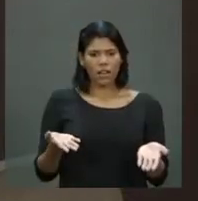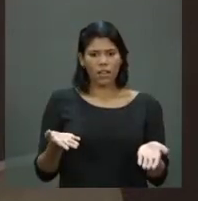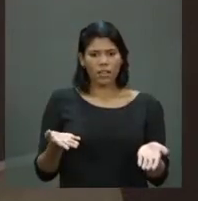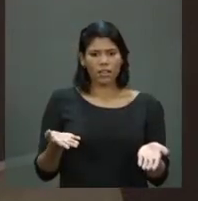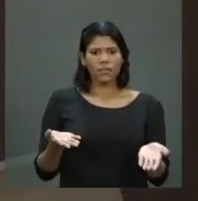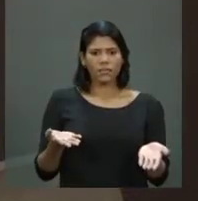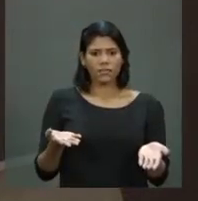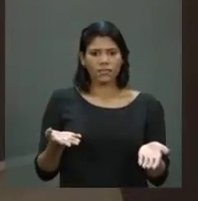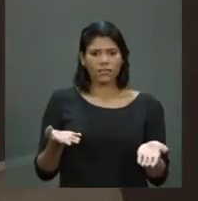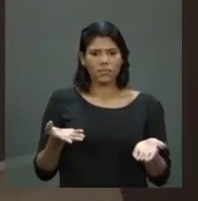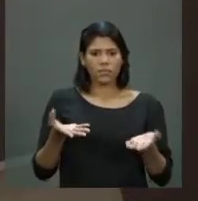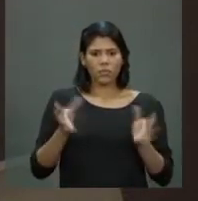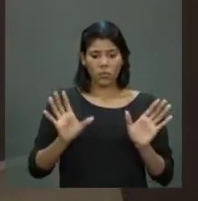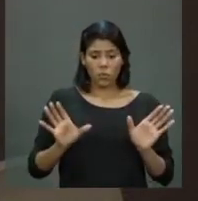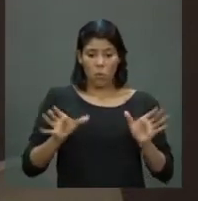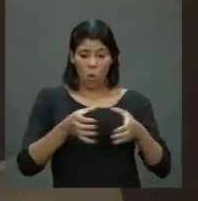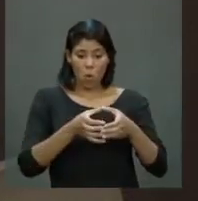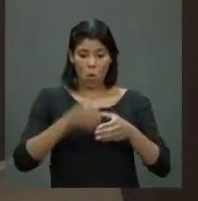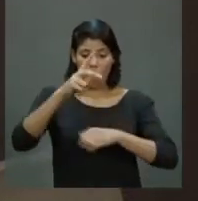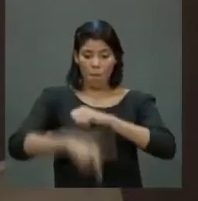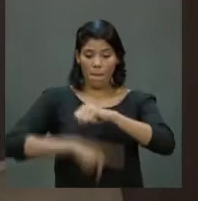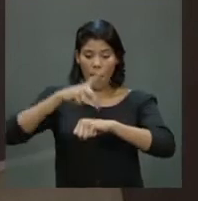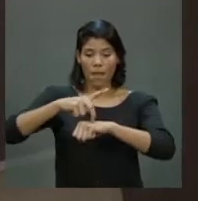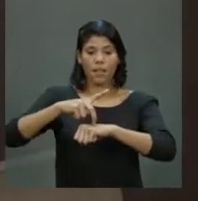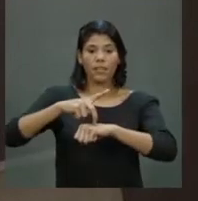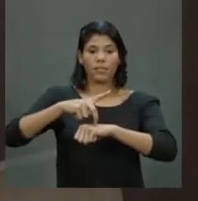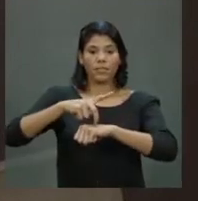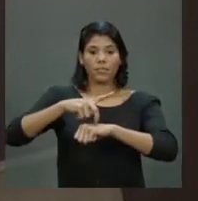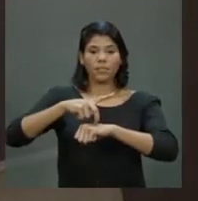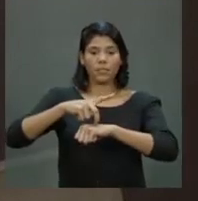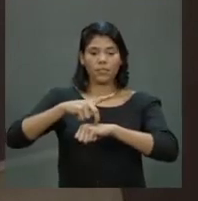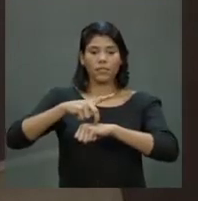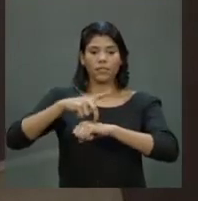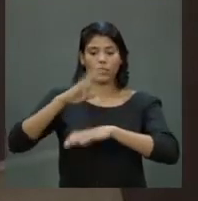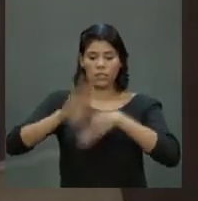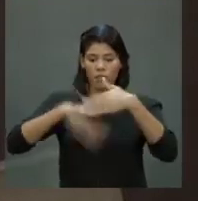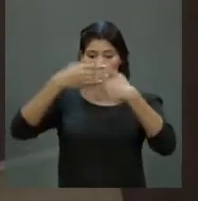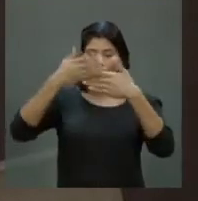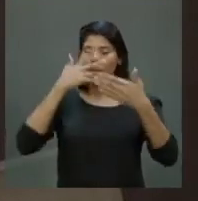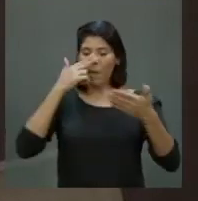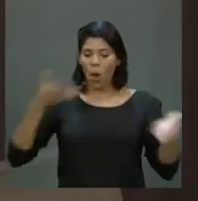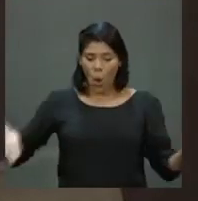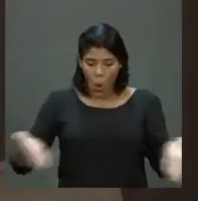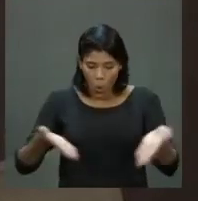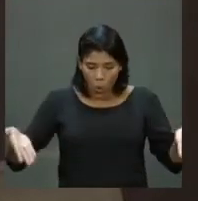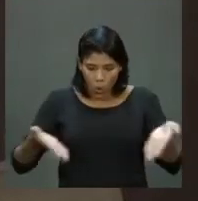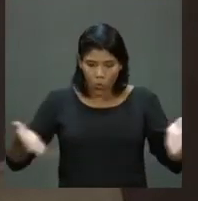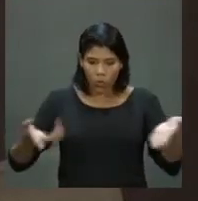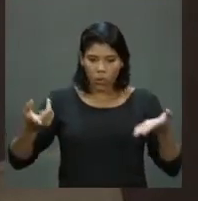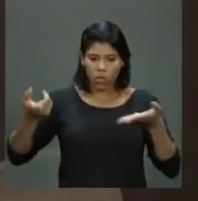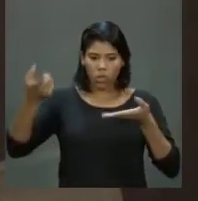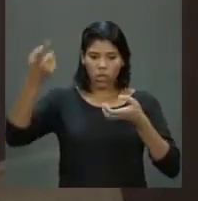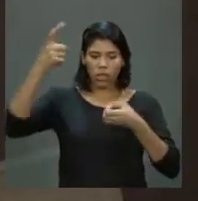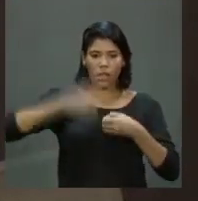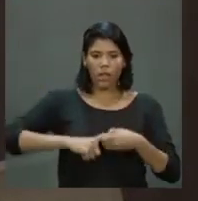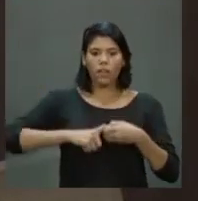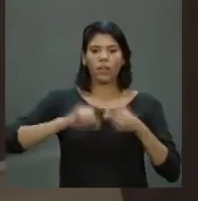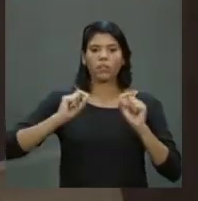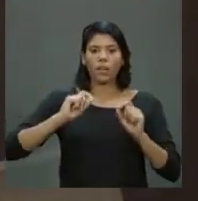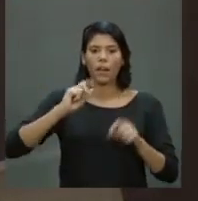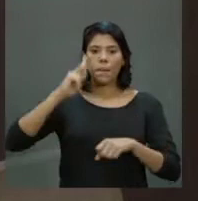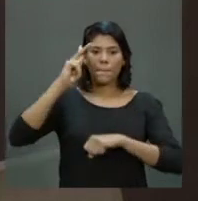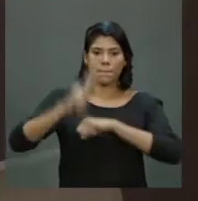de um bloco de países emergentes, hoje volta a ser um país